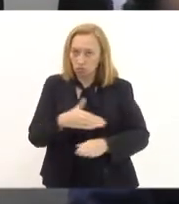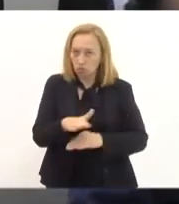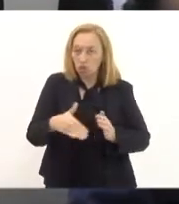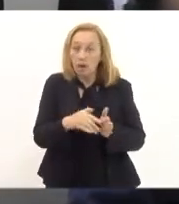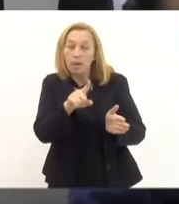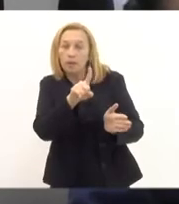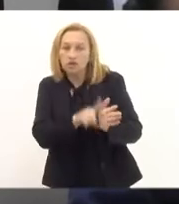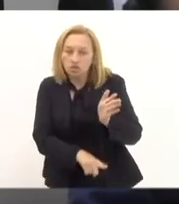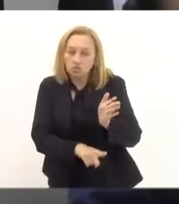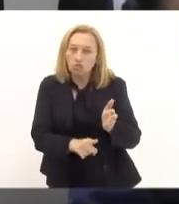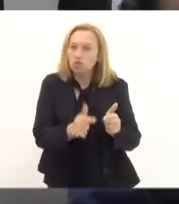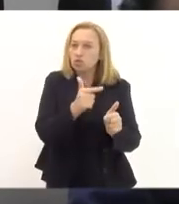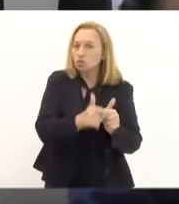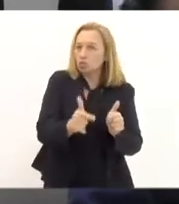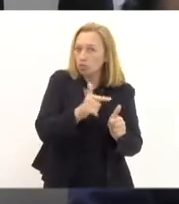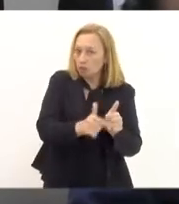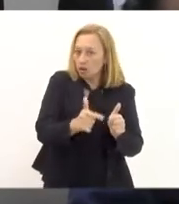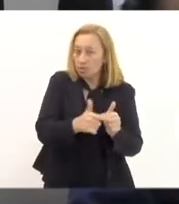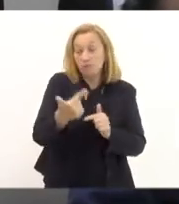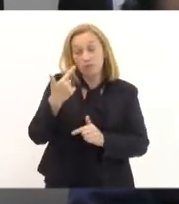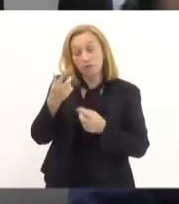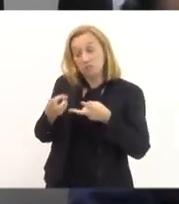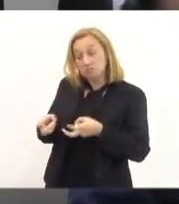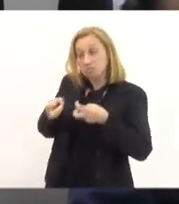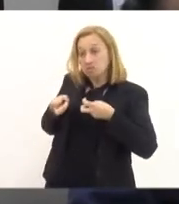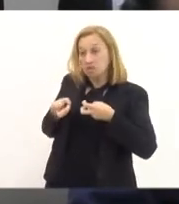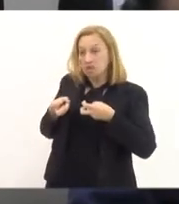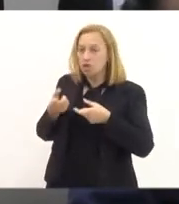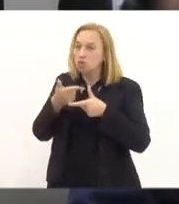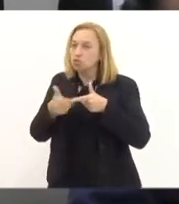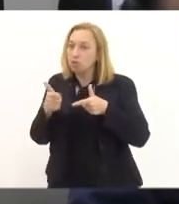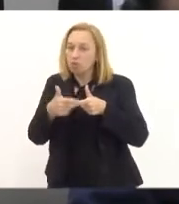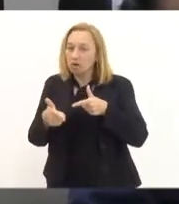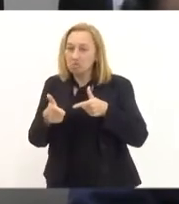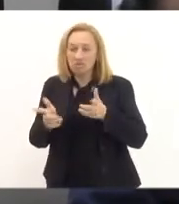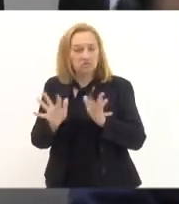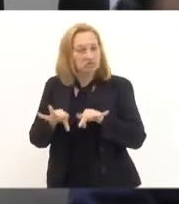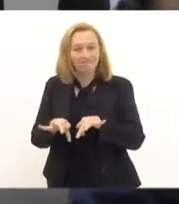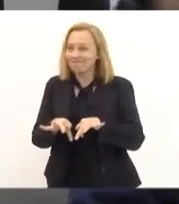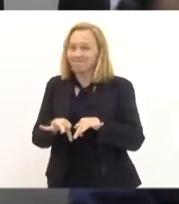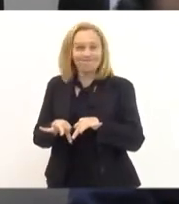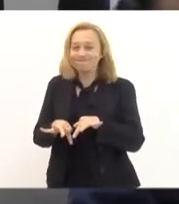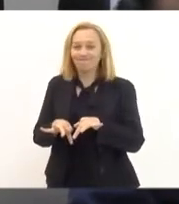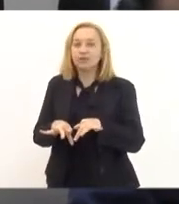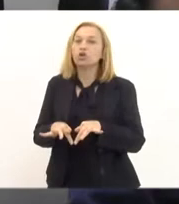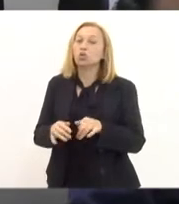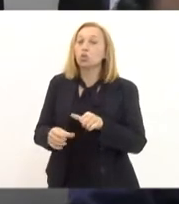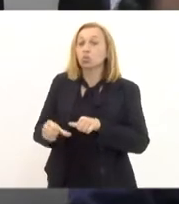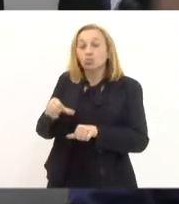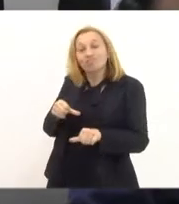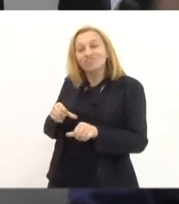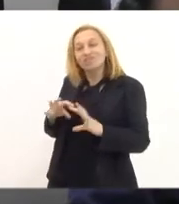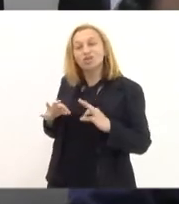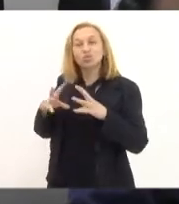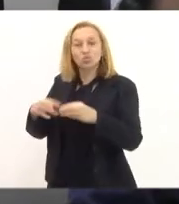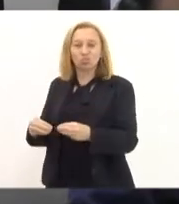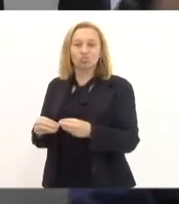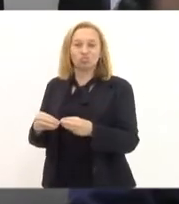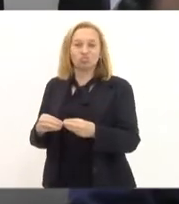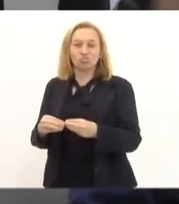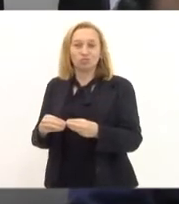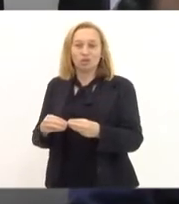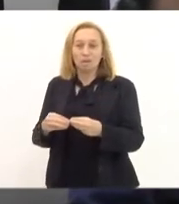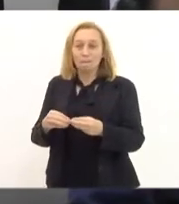diminuir esses problemas e pelo que a gente percebe os problemas Não terminaram pelo contrário e se